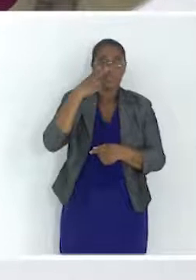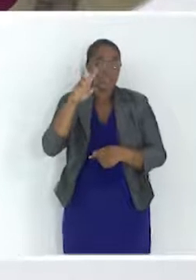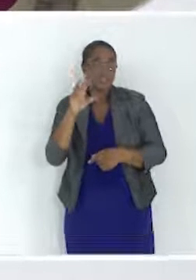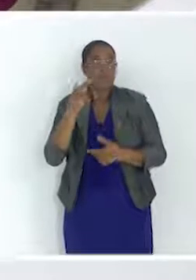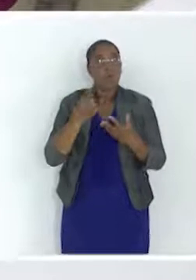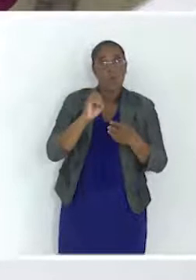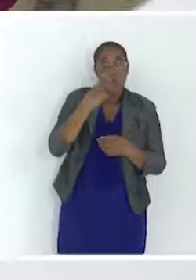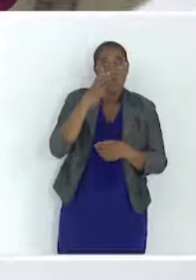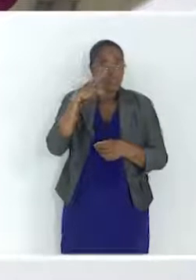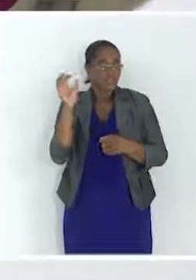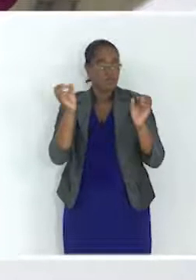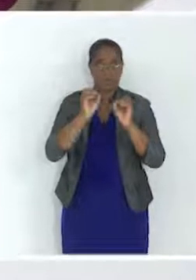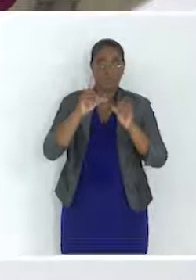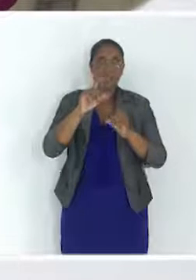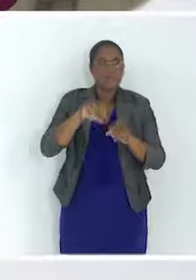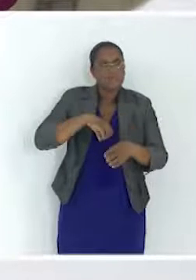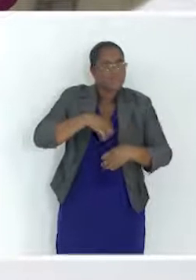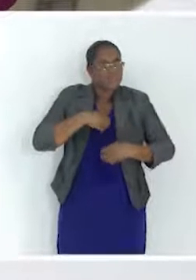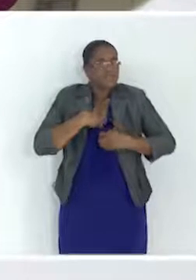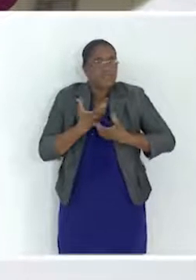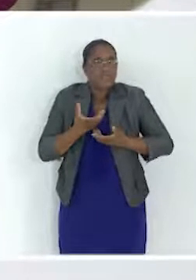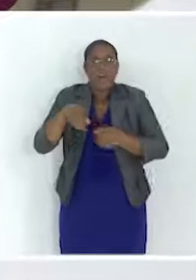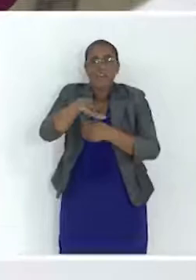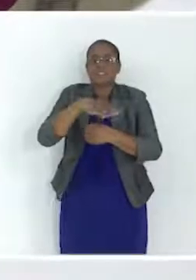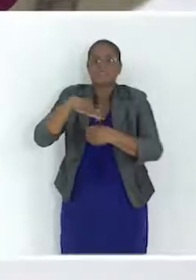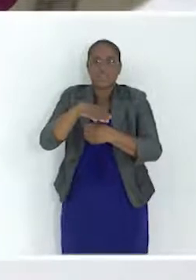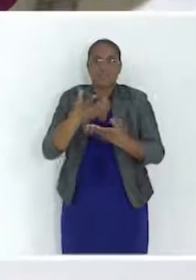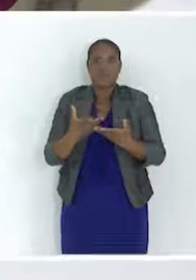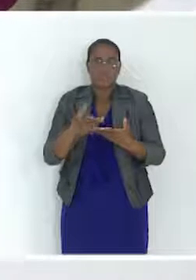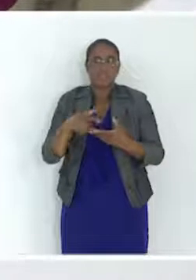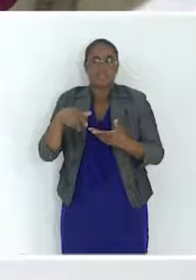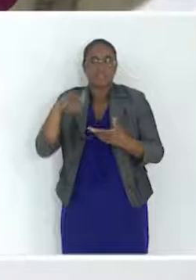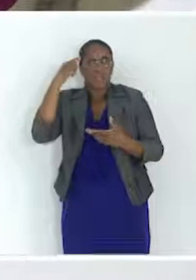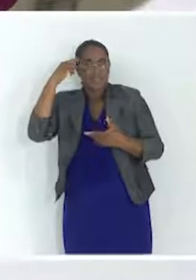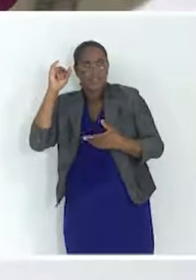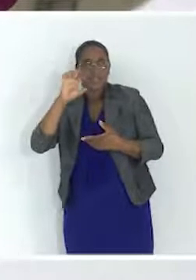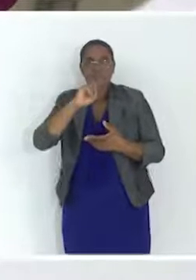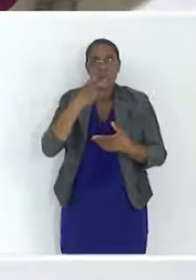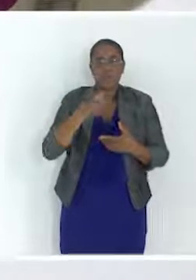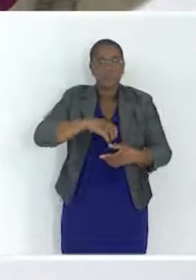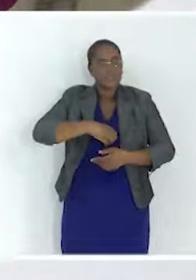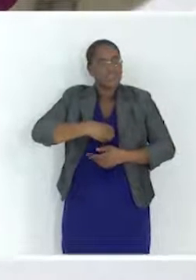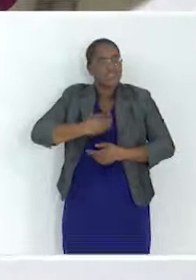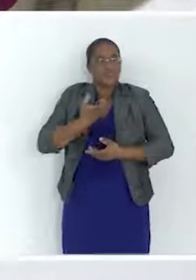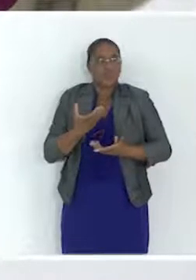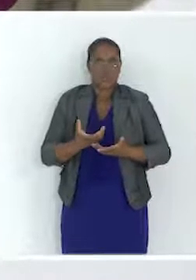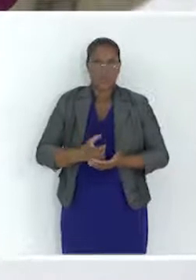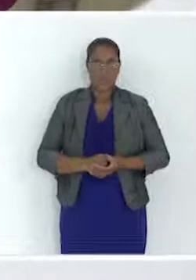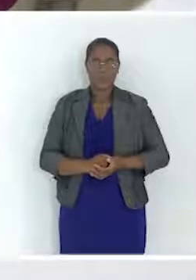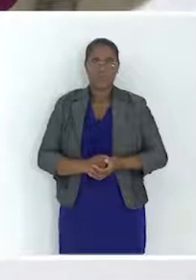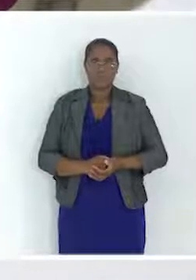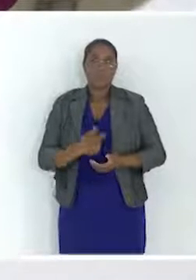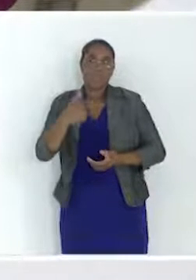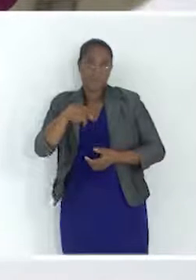sentimentos, ações, estados, ideias ou desejos. Temos aqui alguns exemplos.